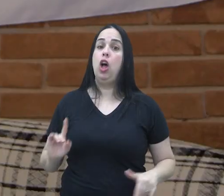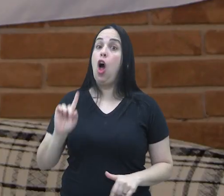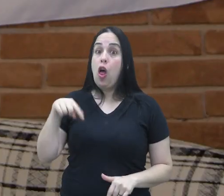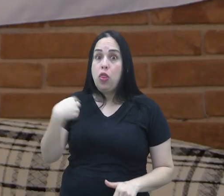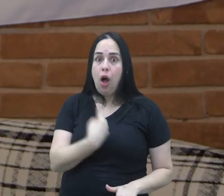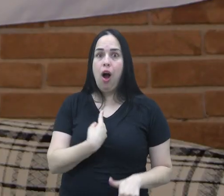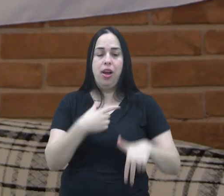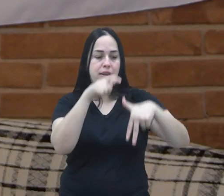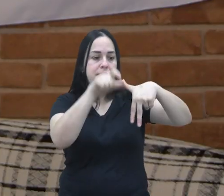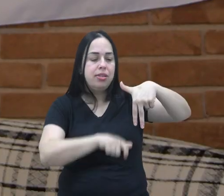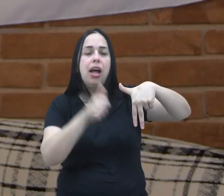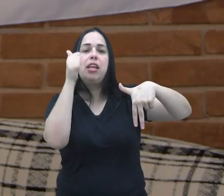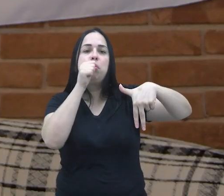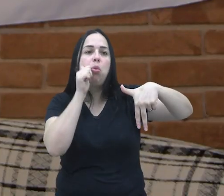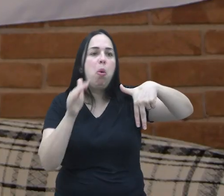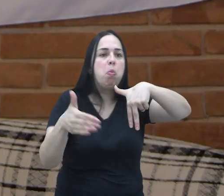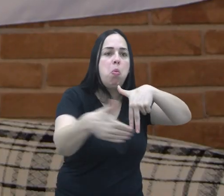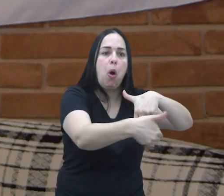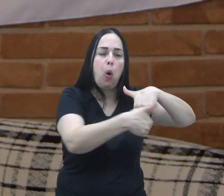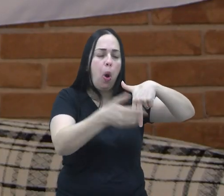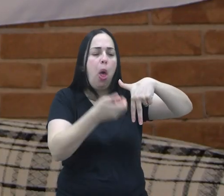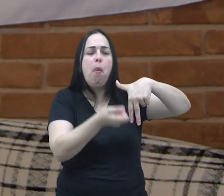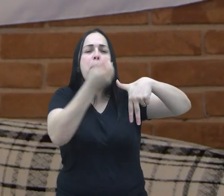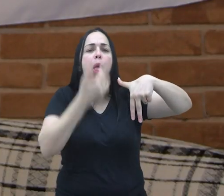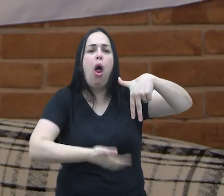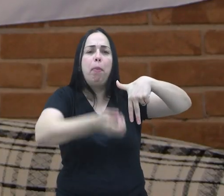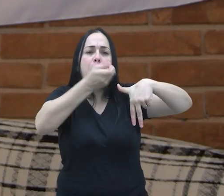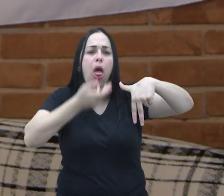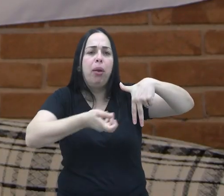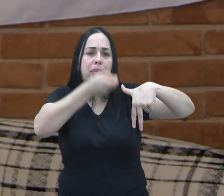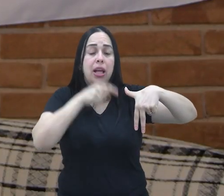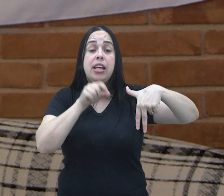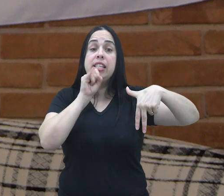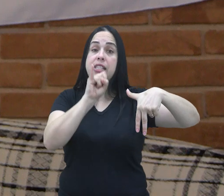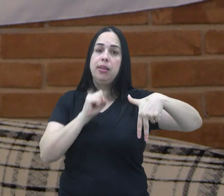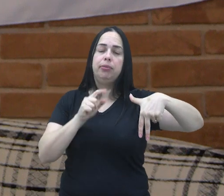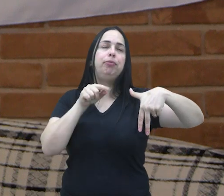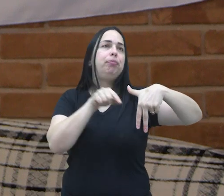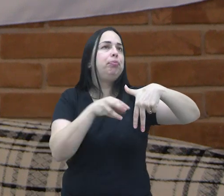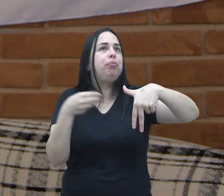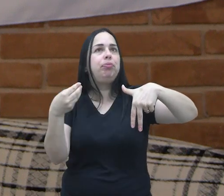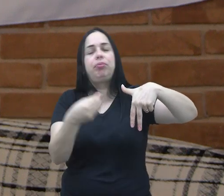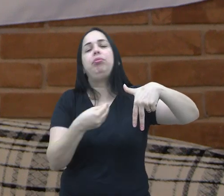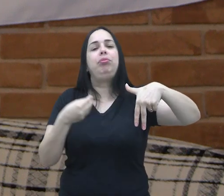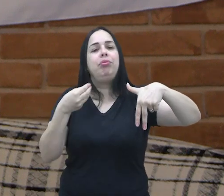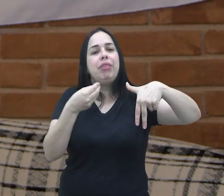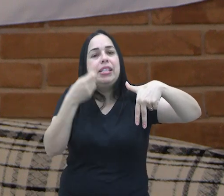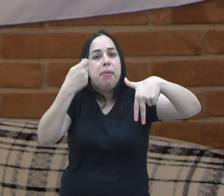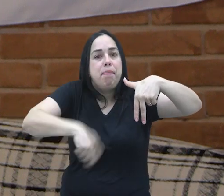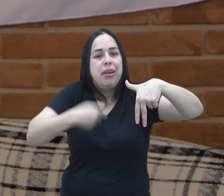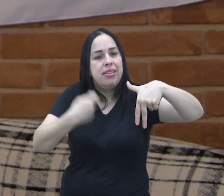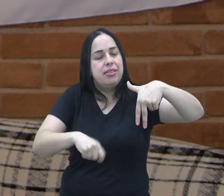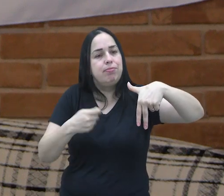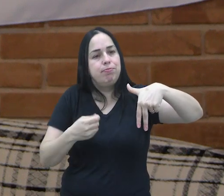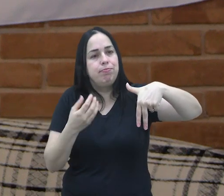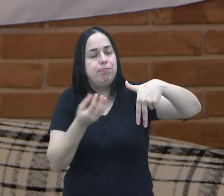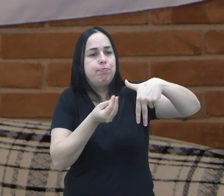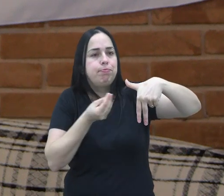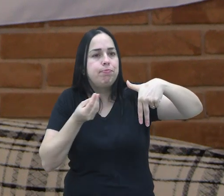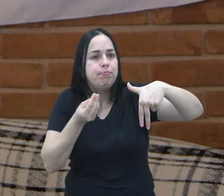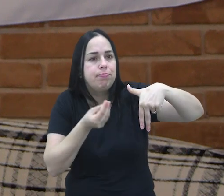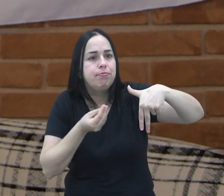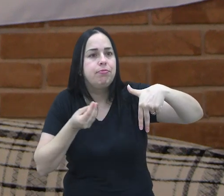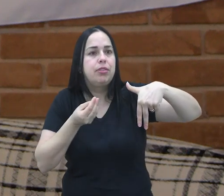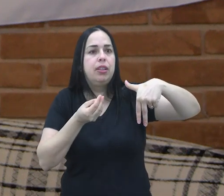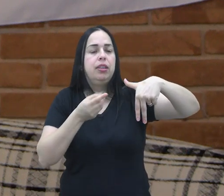gente faz o acolhimento, a escuta, e aí, se for o caso,